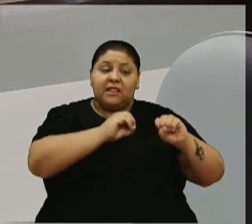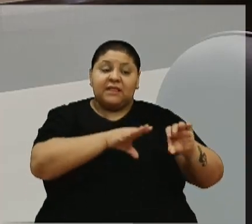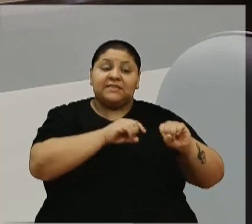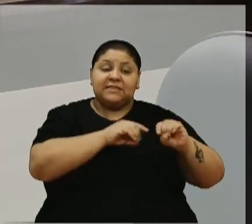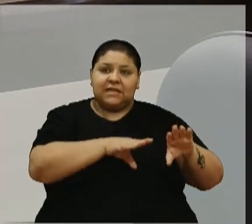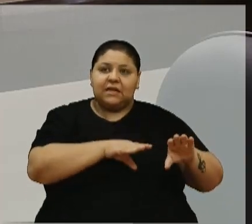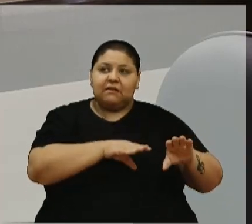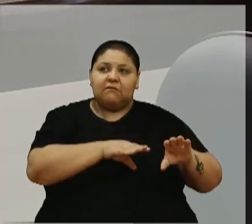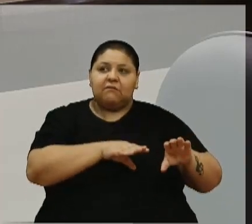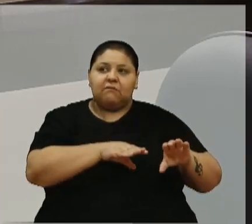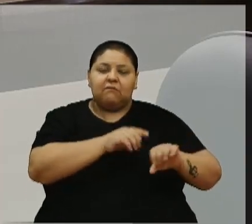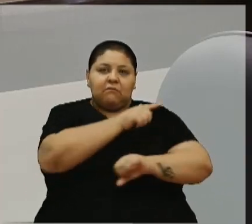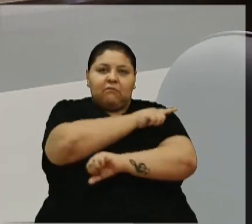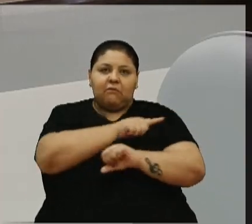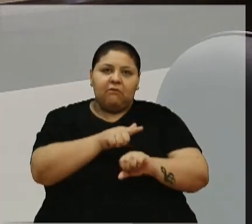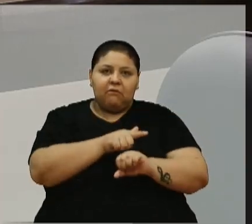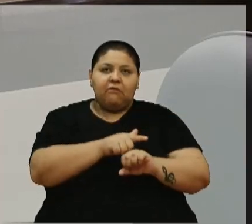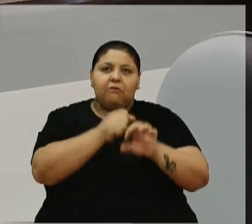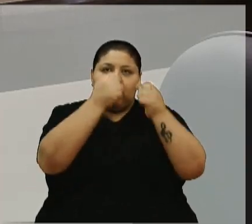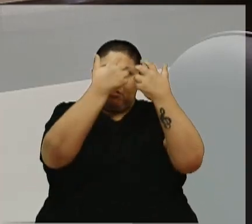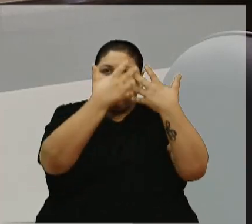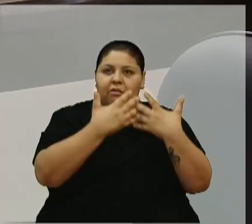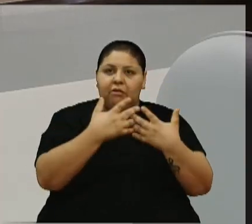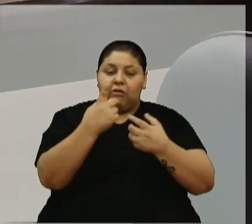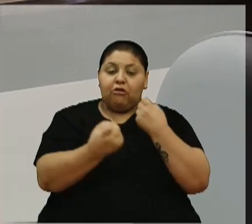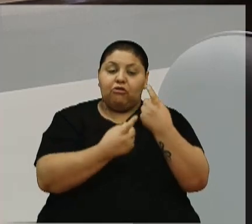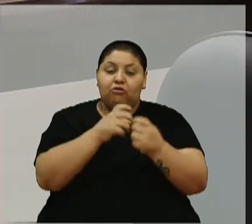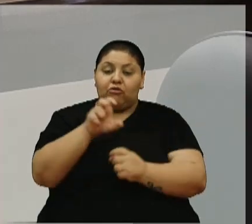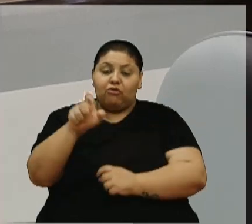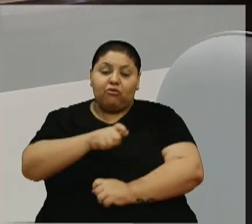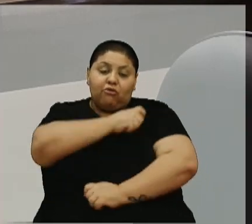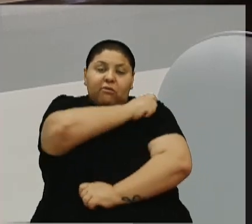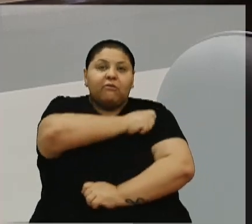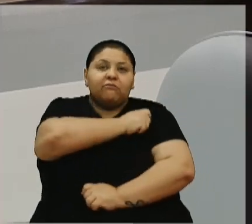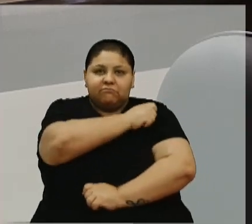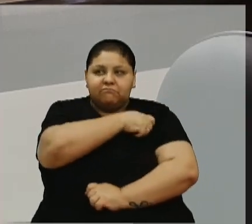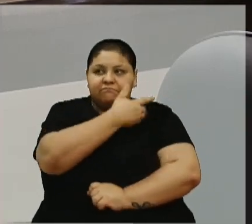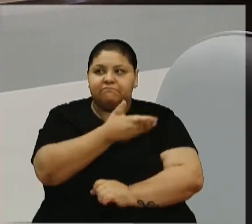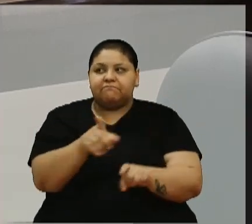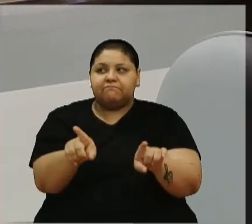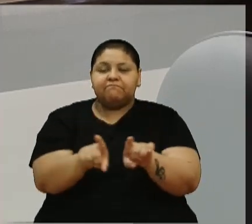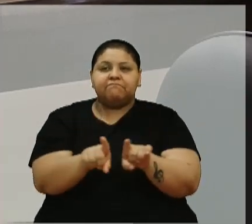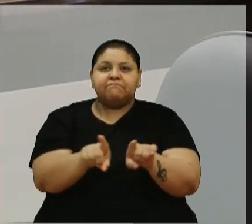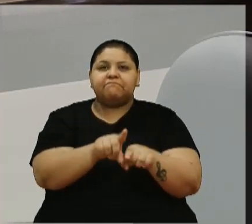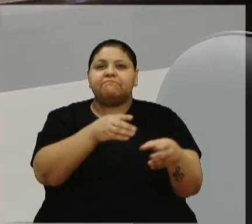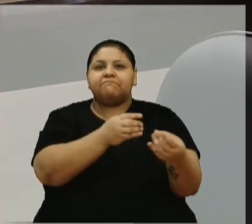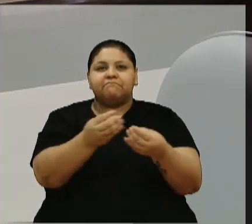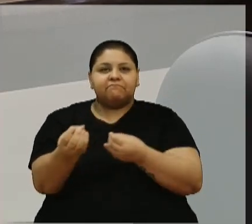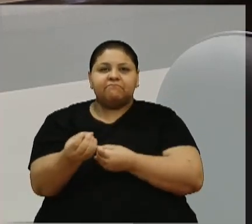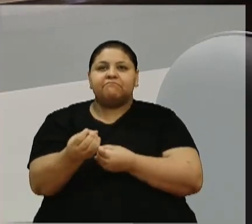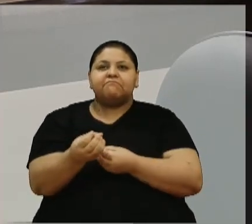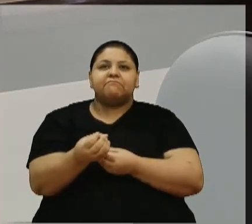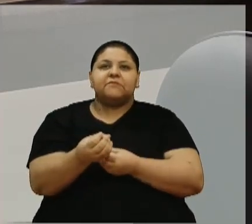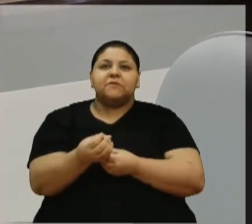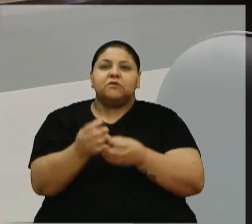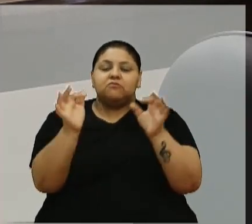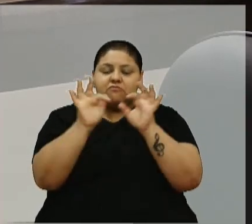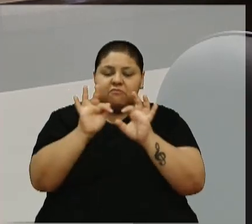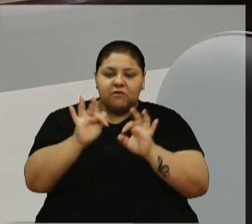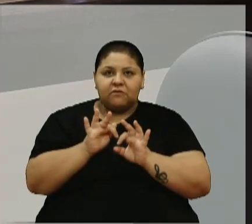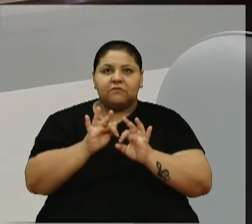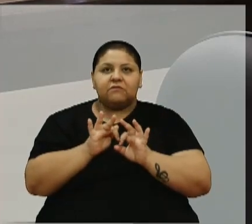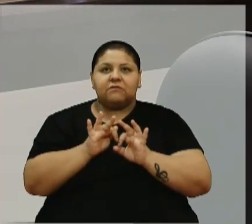educar, pelos relatos de alguns dos ex-alunos dela. Também era muito estimada por eles